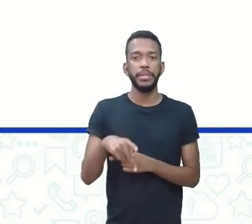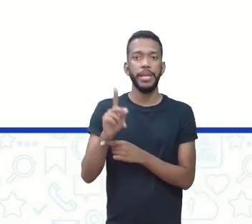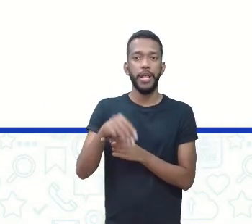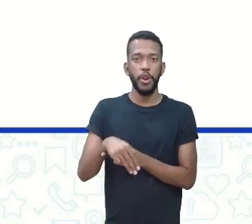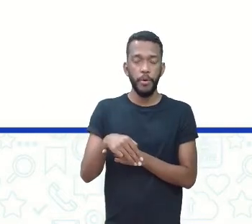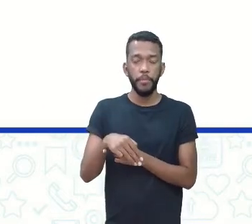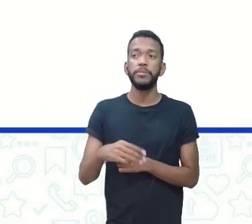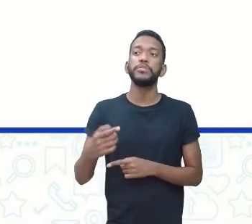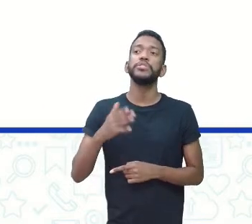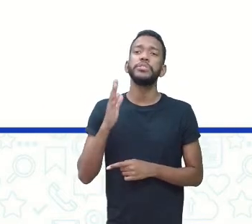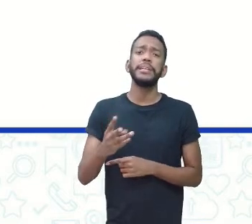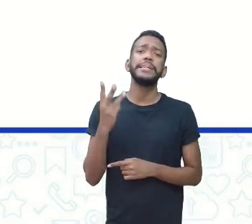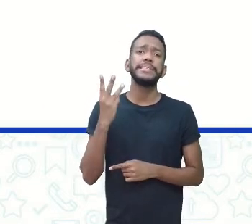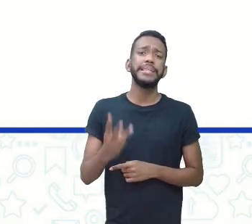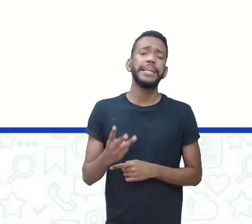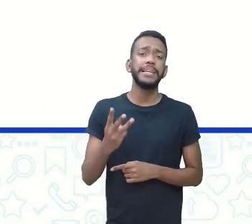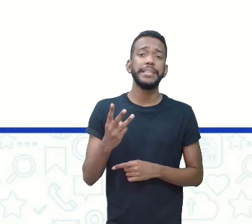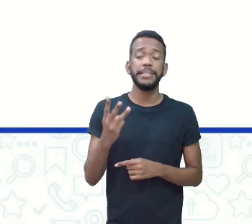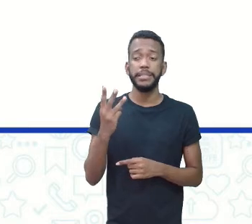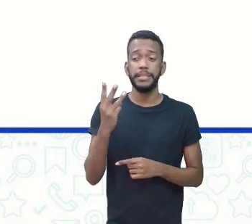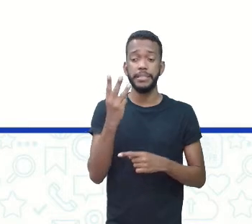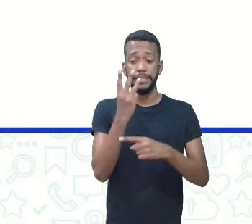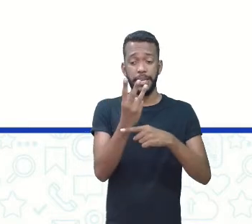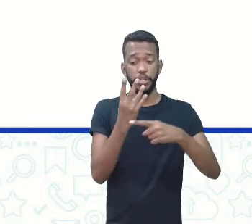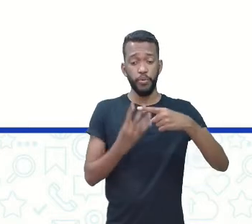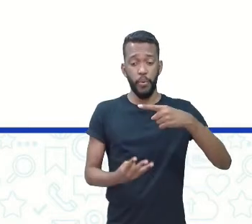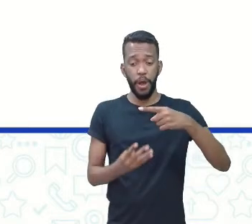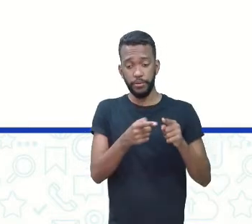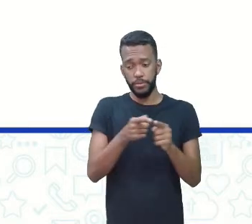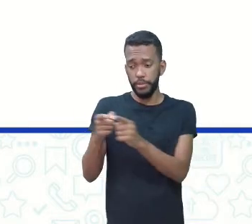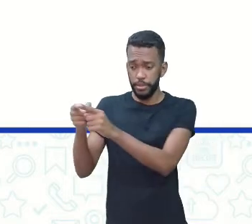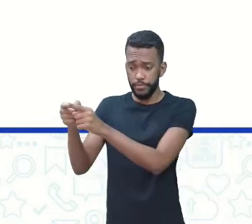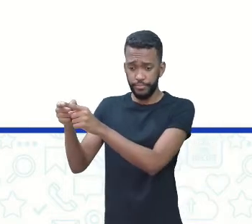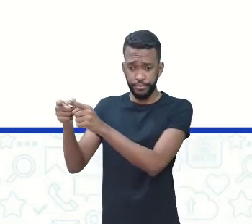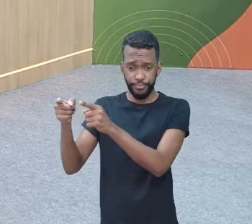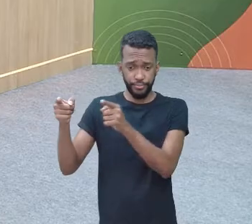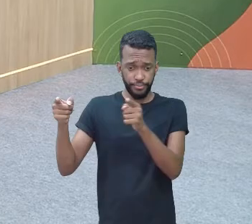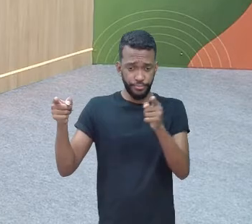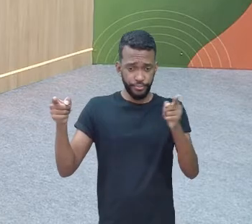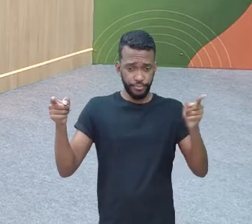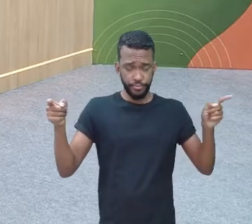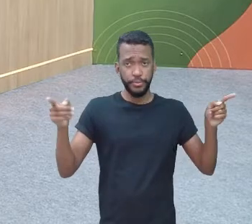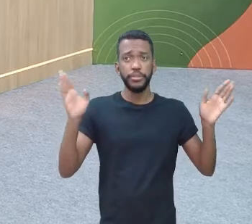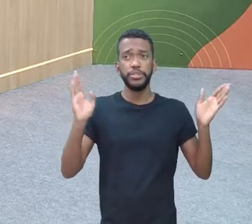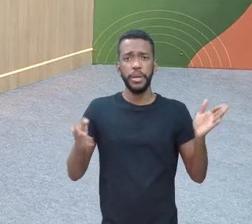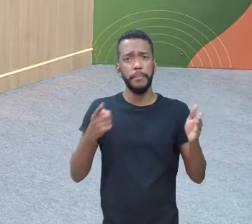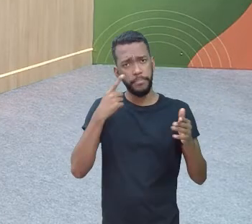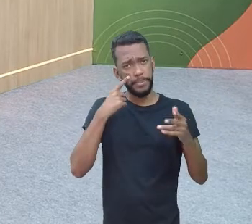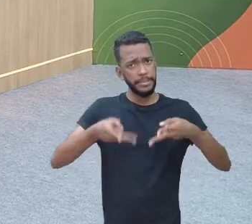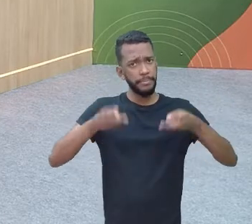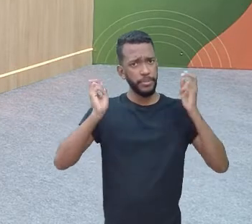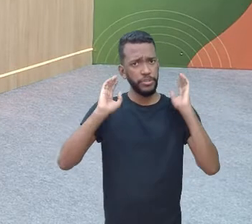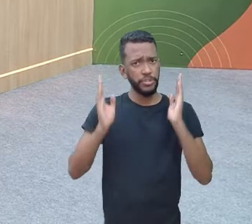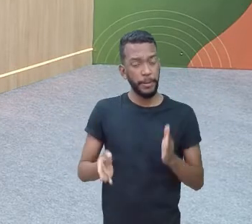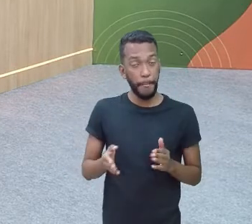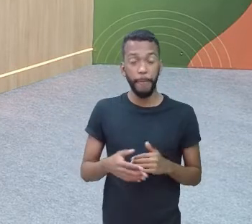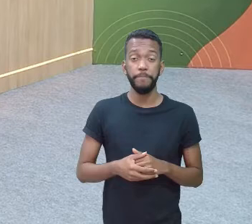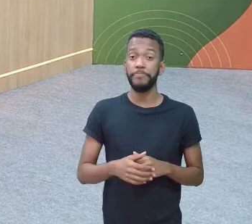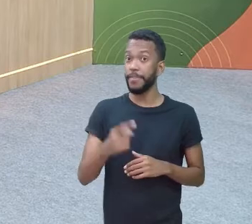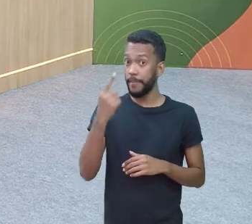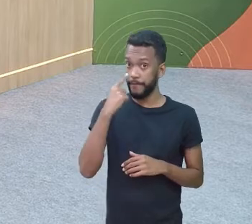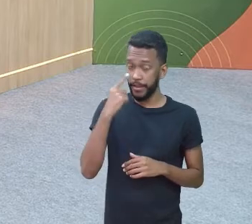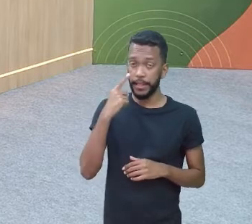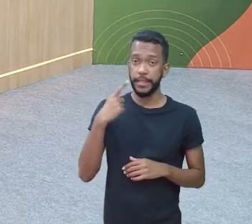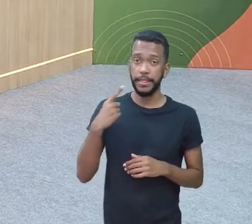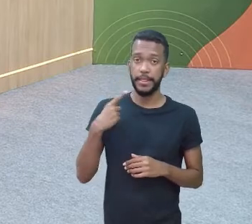percorreu 3/4 desse trajeto, quantos quilômetros ele já percorreu? Percebeu o que eu falei? Essa ideia da gente